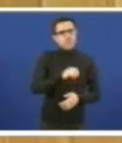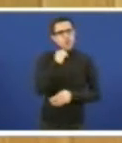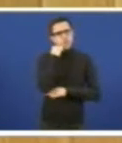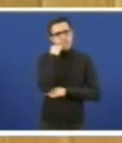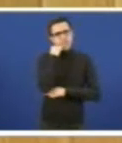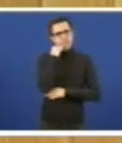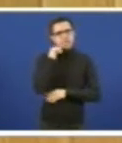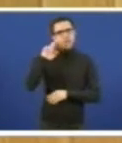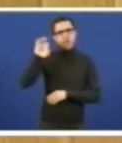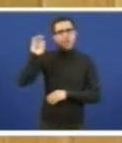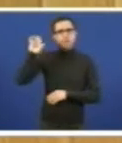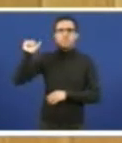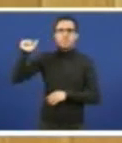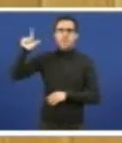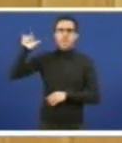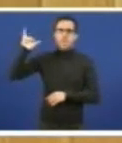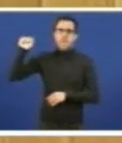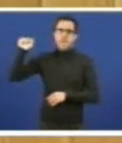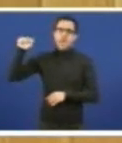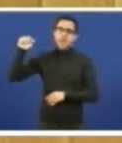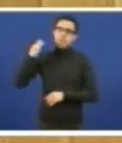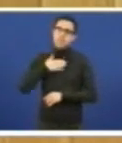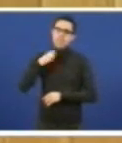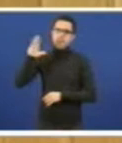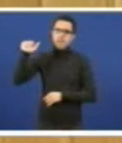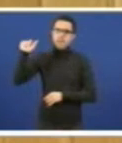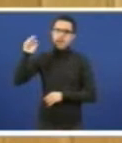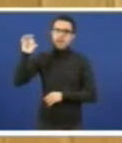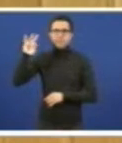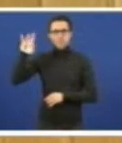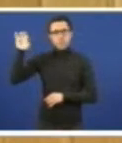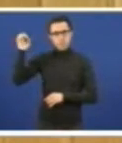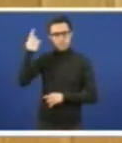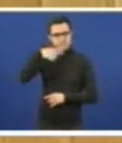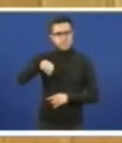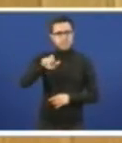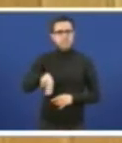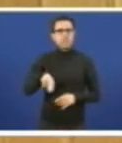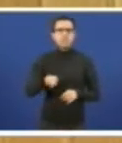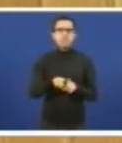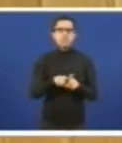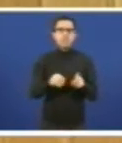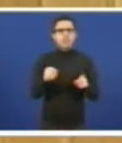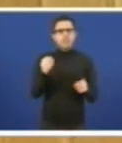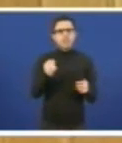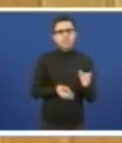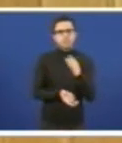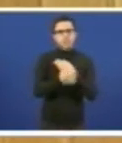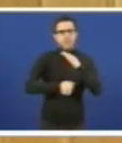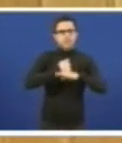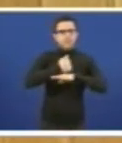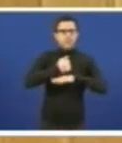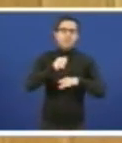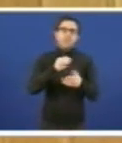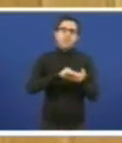Rosalía de Castro, que como é ben coñecido, é a fundadora da literatura galega contemporánea. Agochada,